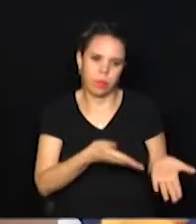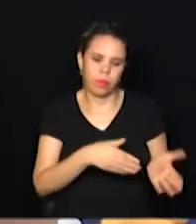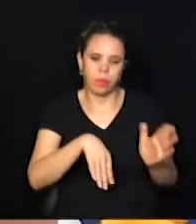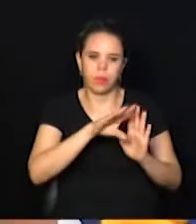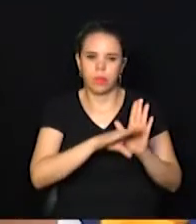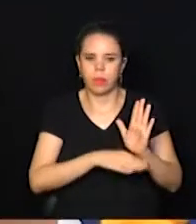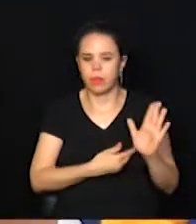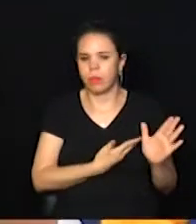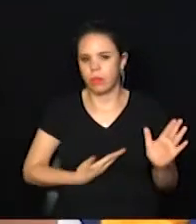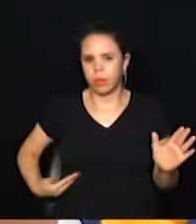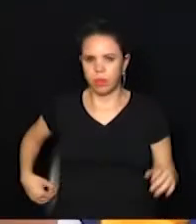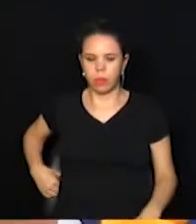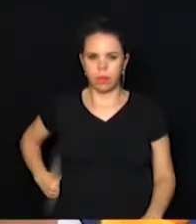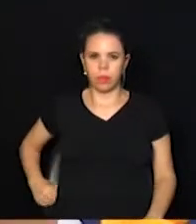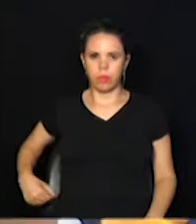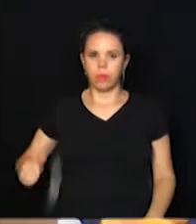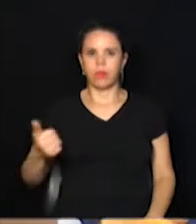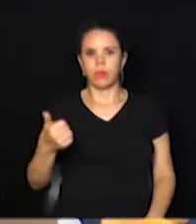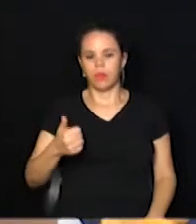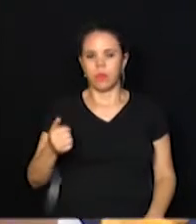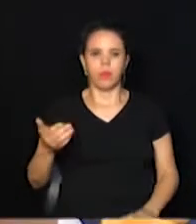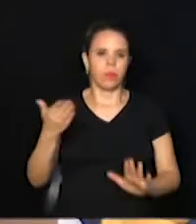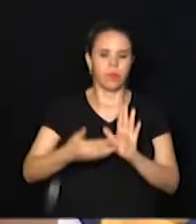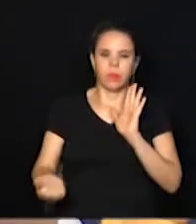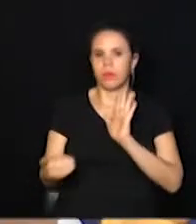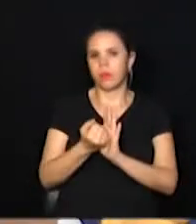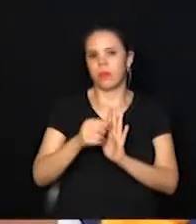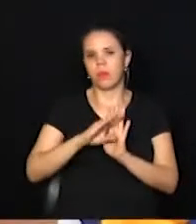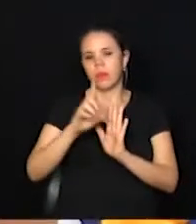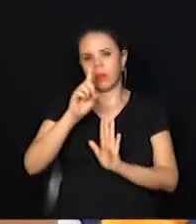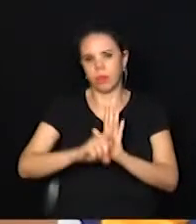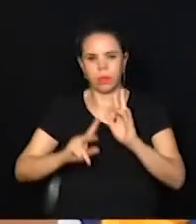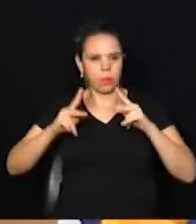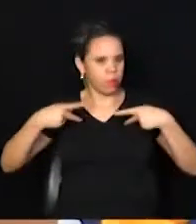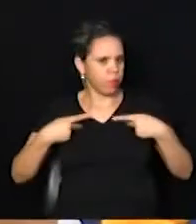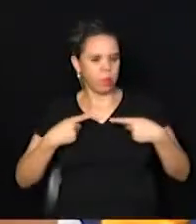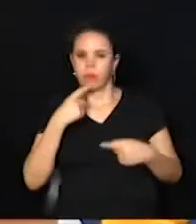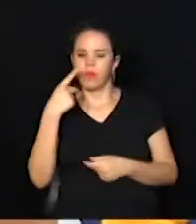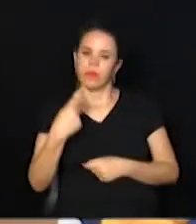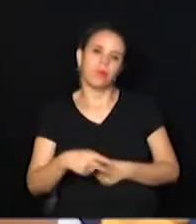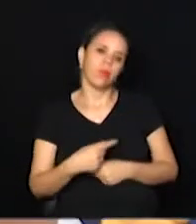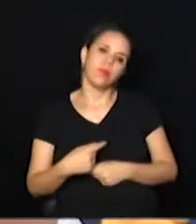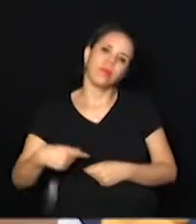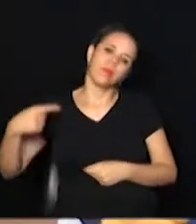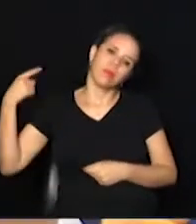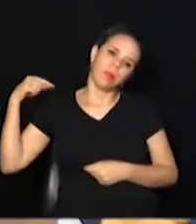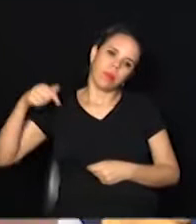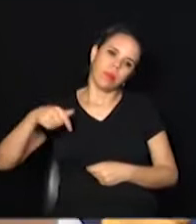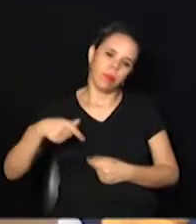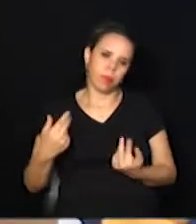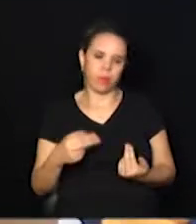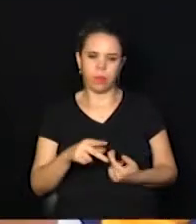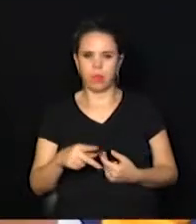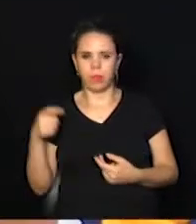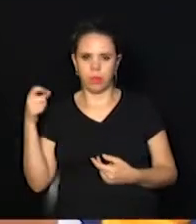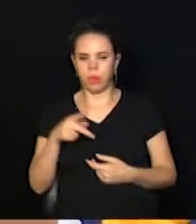de governo, pela primeira vez constava um programa de direitos humanos para Campinas. E aqui, como ex-presidente do